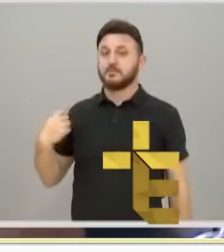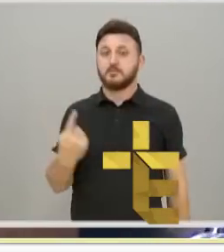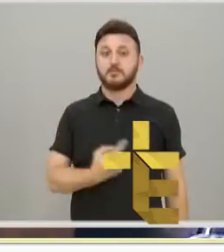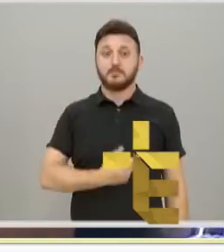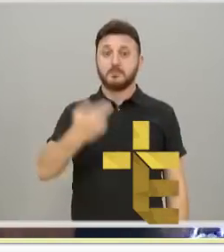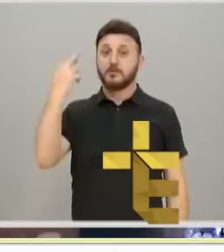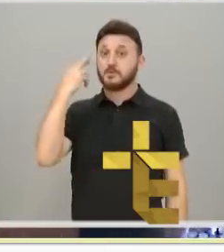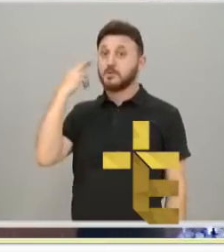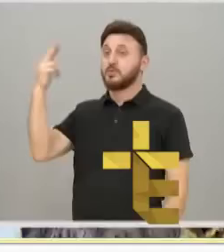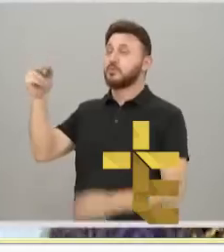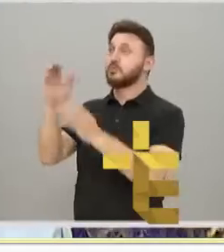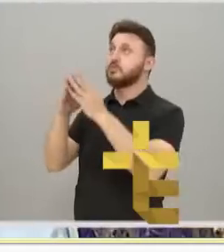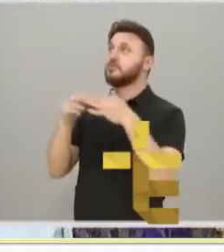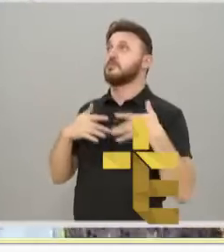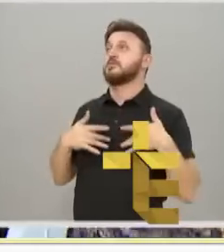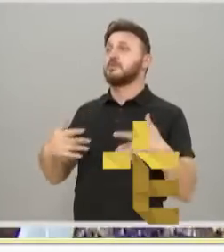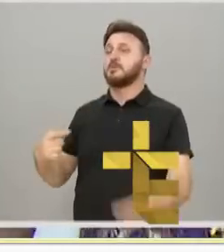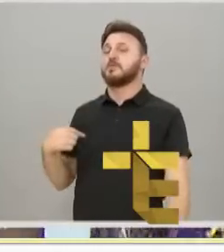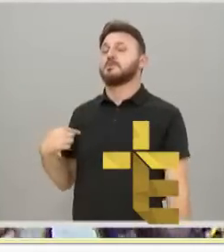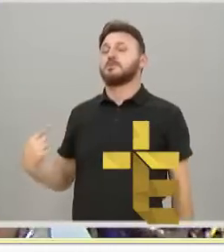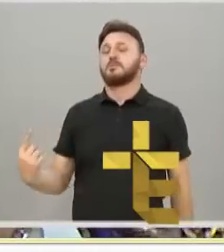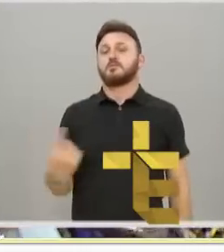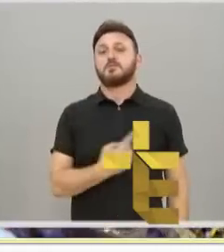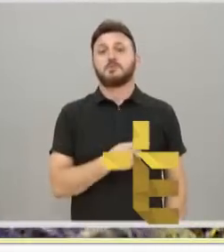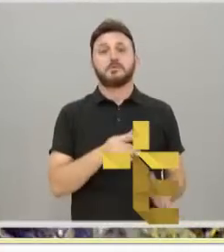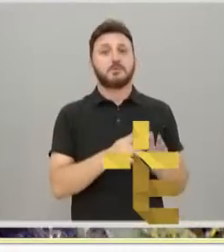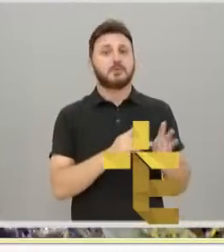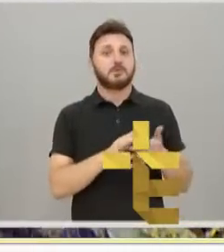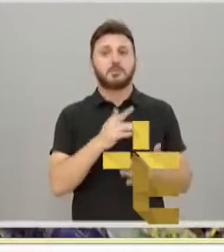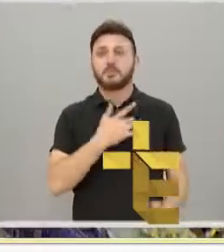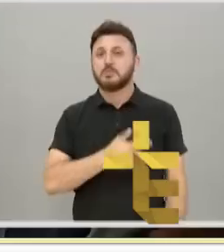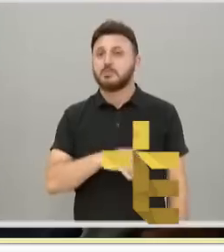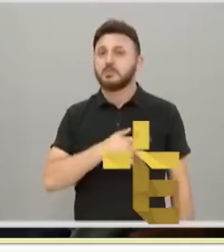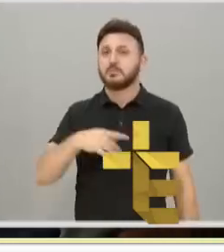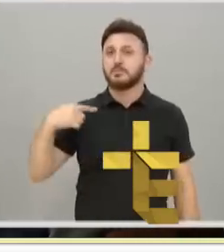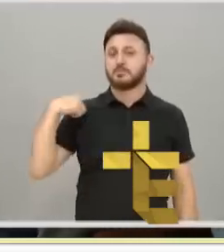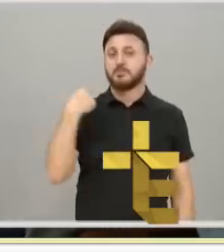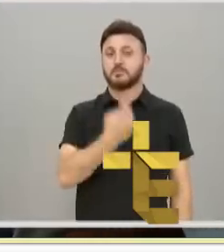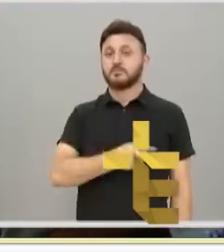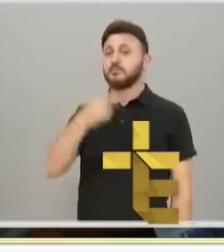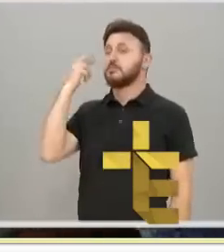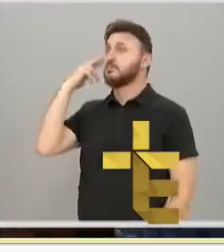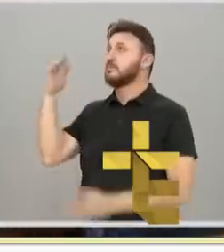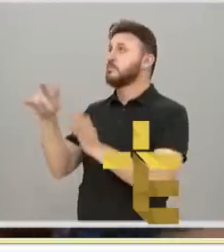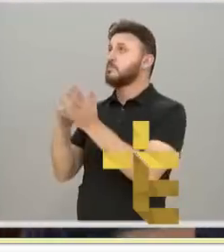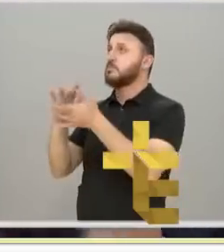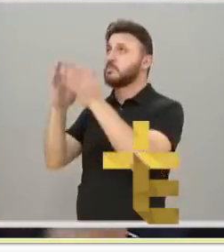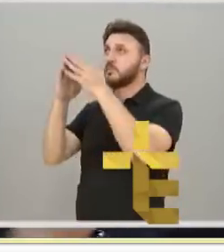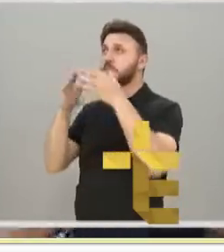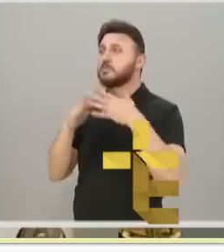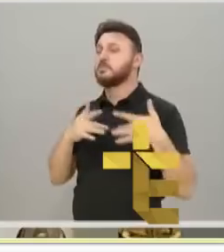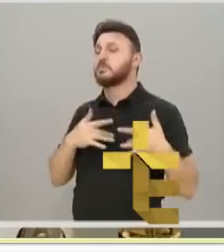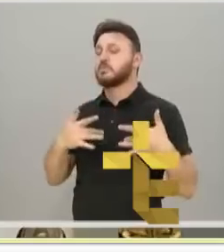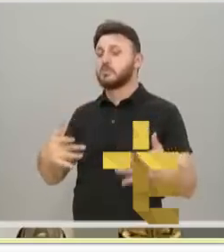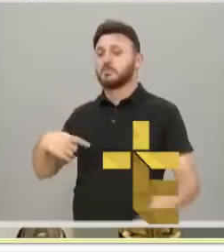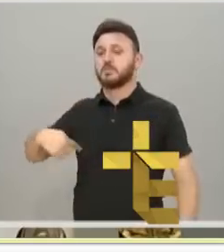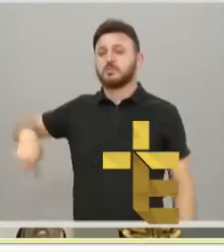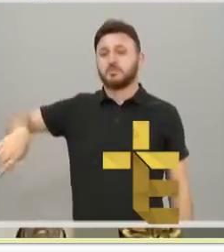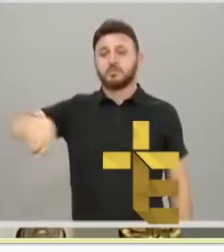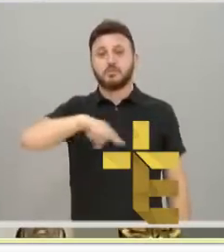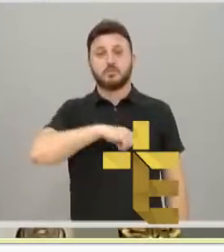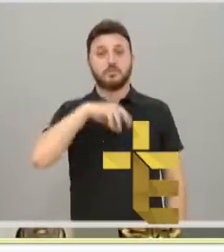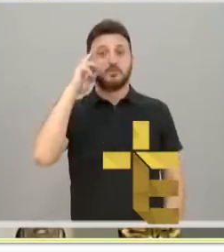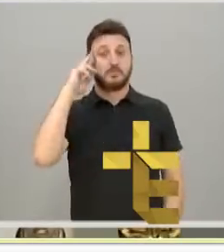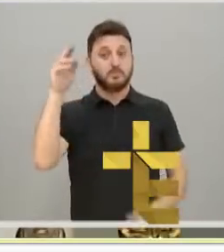Senhor, tende piedade de nós. Cristo, tende piedade de nós. Cristo, tende piedade de nós.